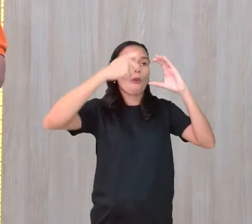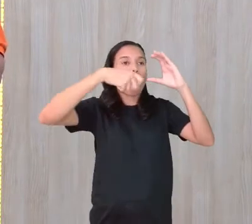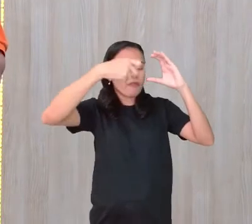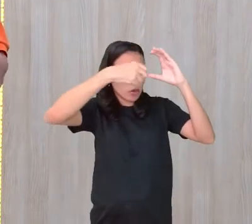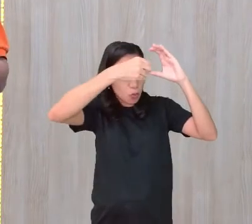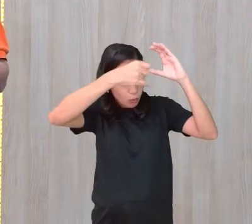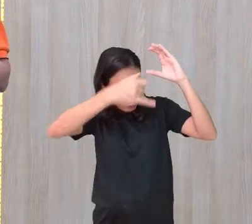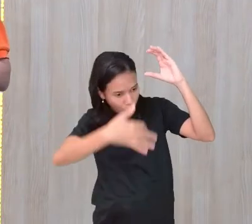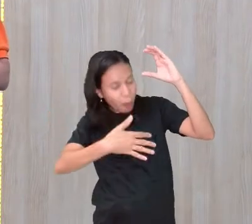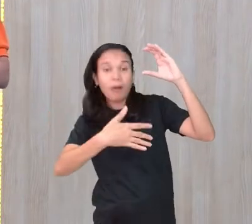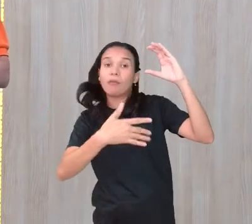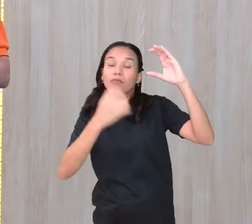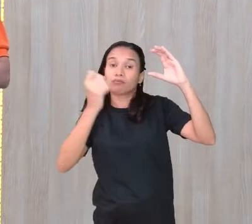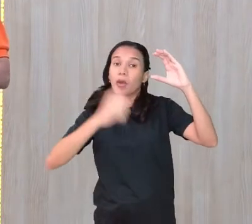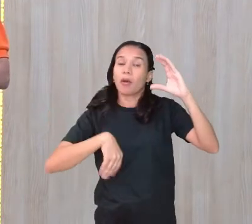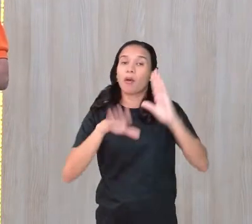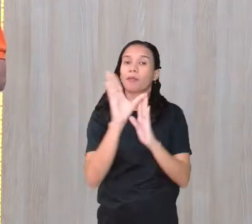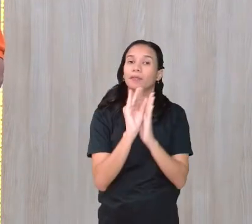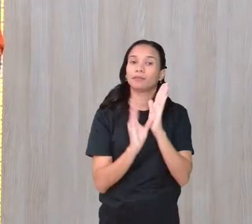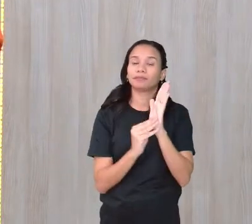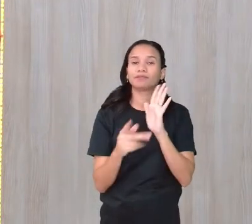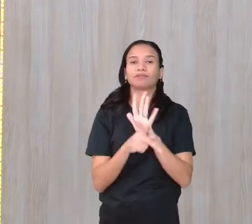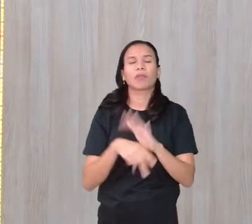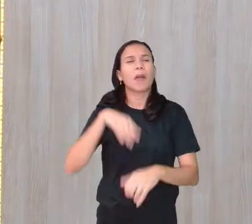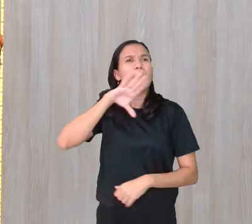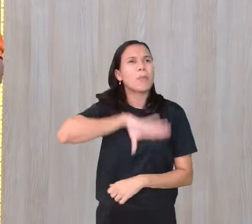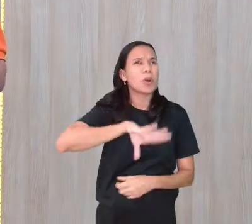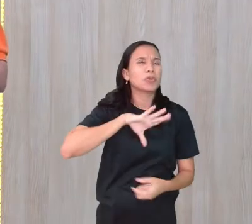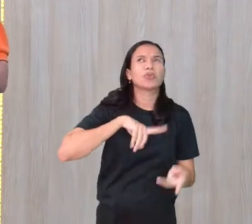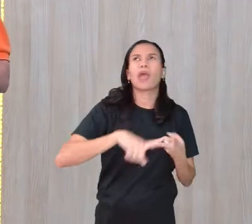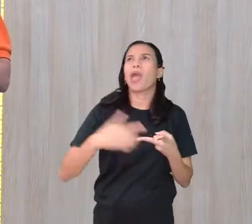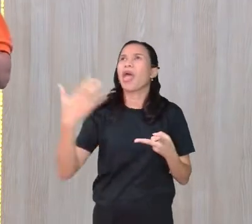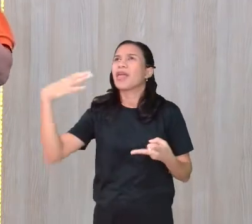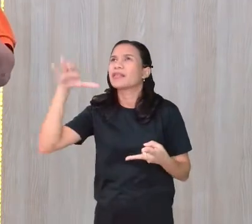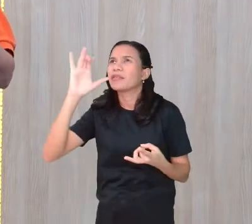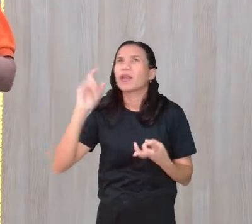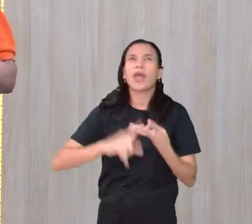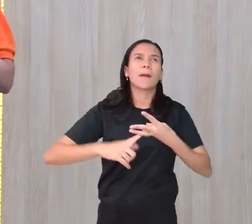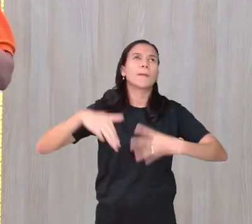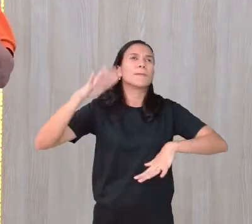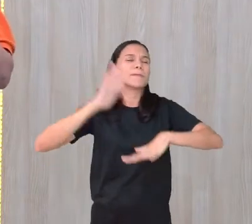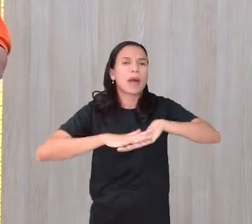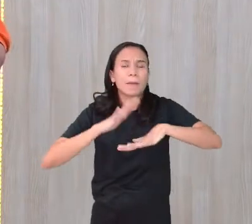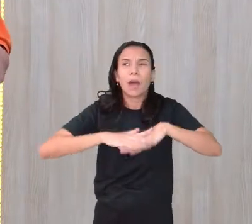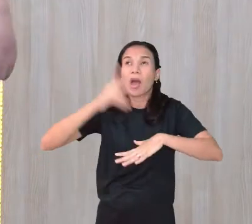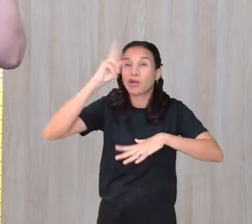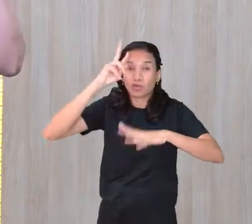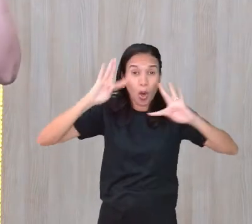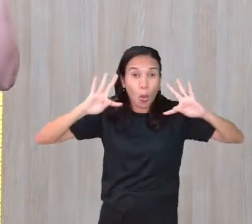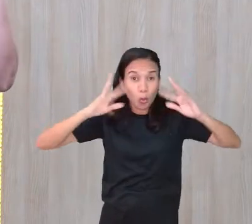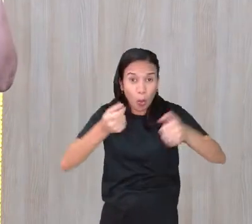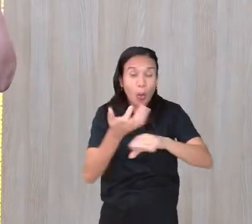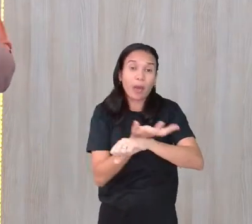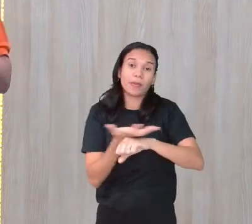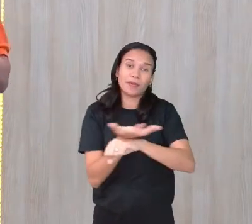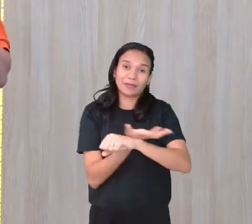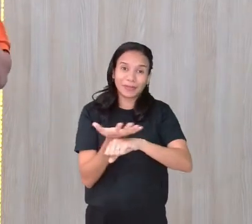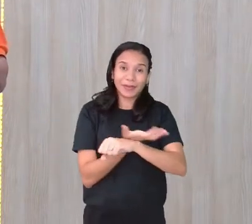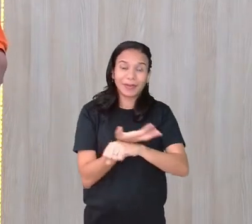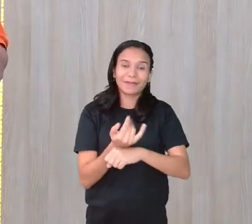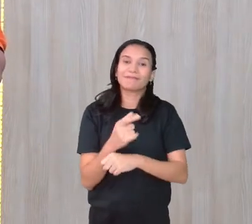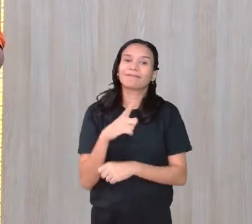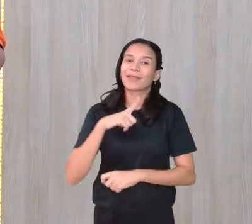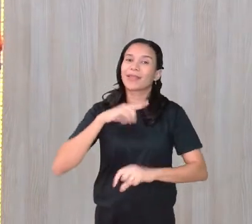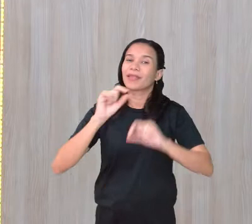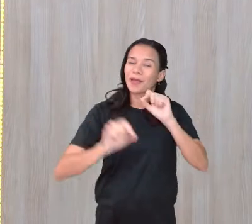a qualquer conteúdo de língua portuguesa, de ciências, matemática, história, todas as disciplinas.